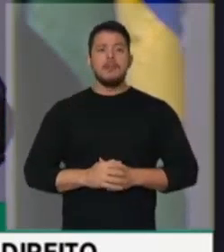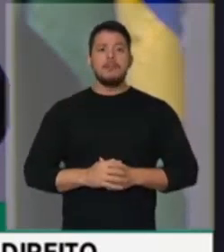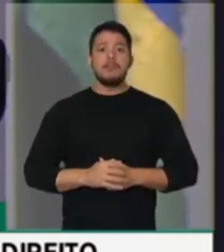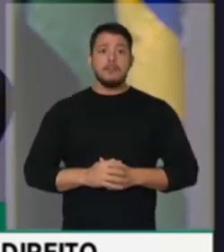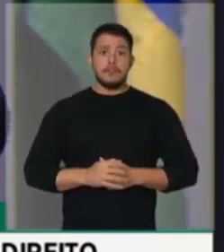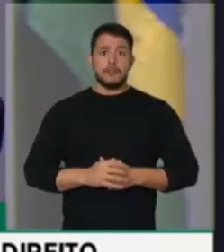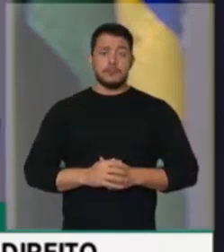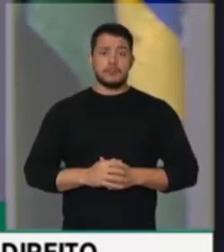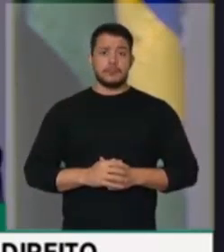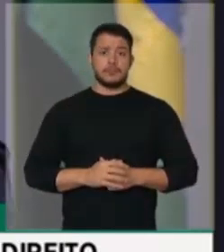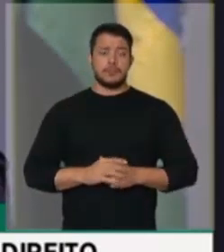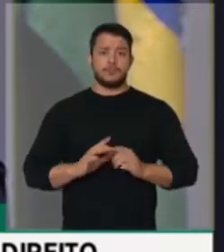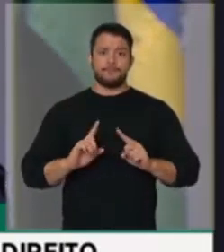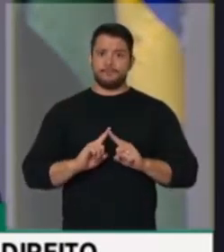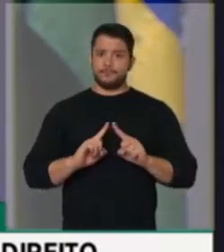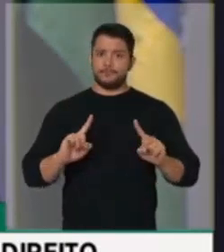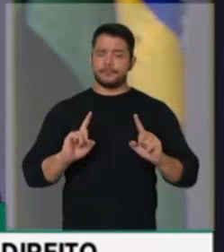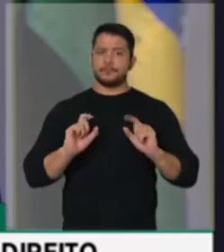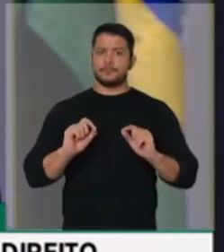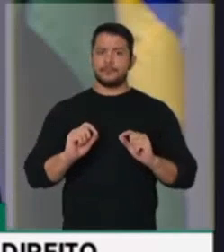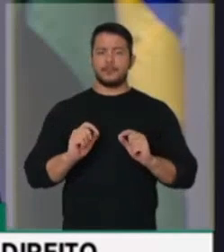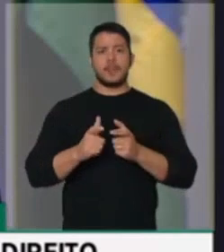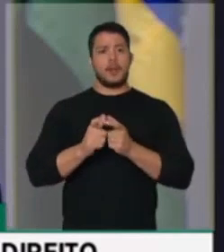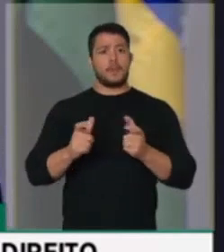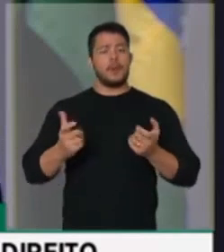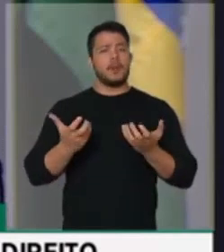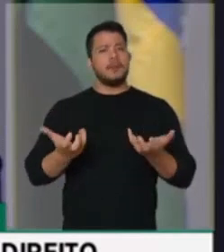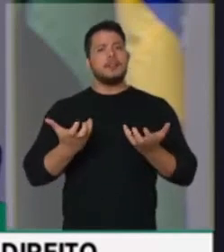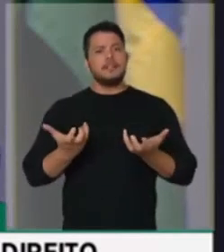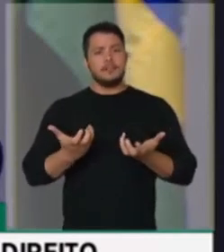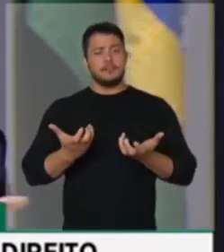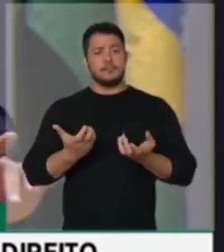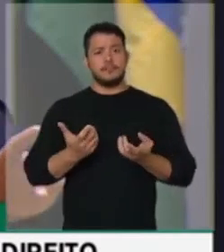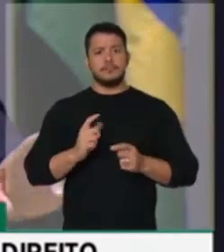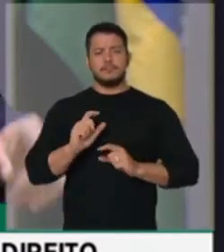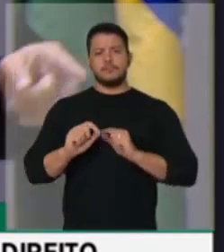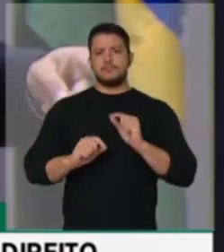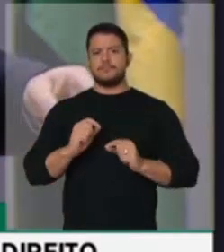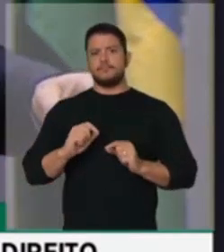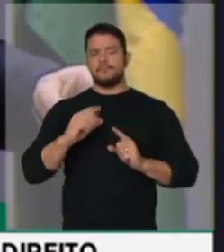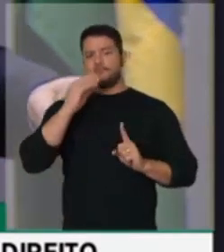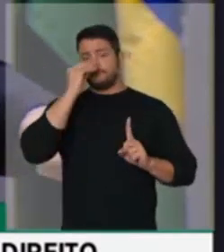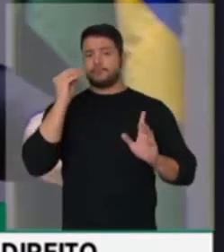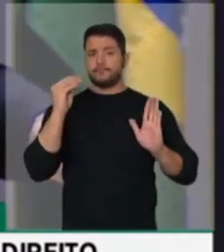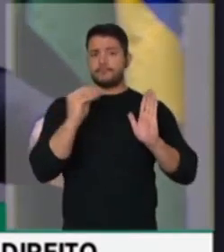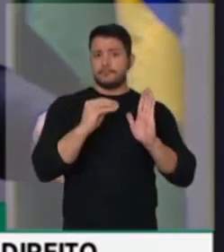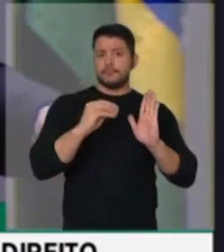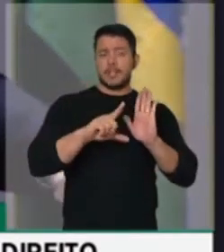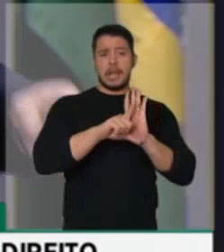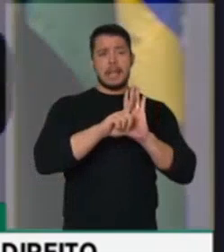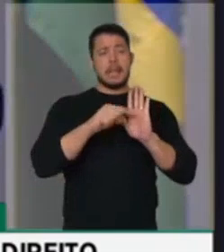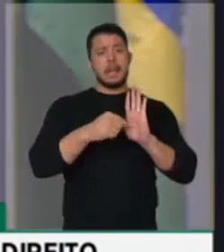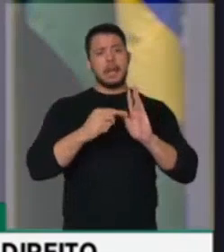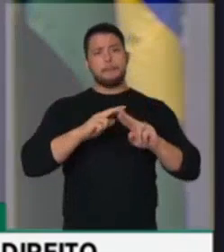querem invalidar essa lei desde o momento em que ela é utilizada contra aqueles que